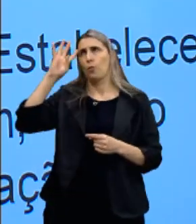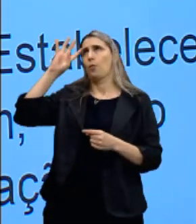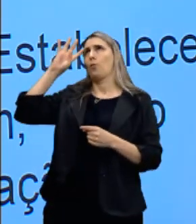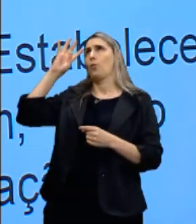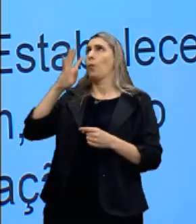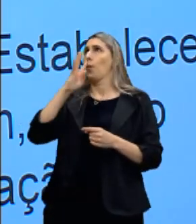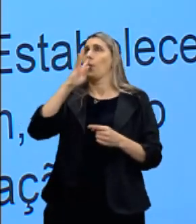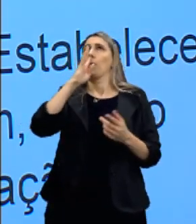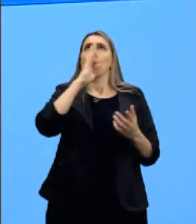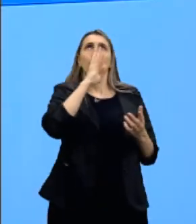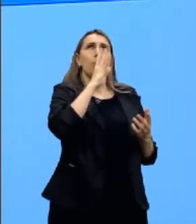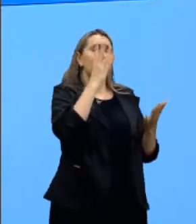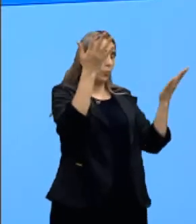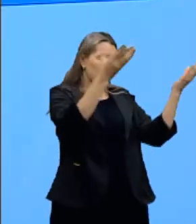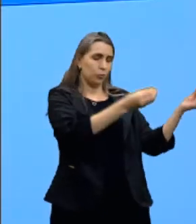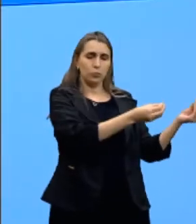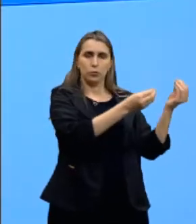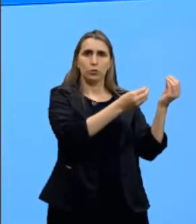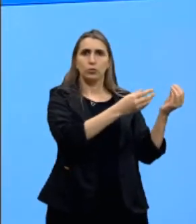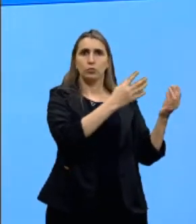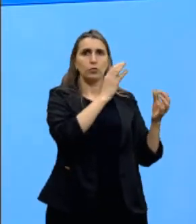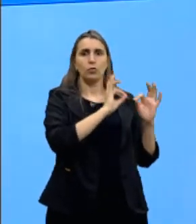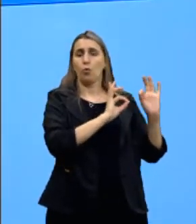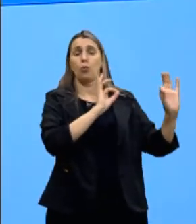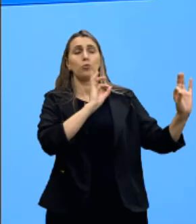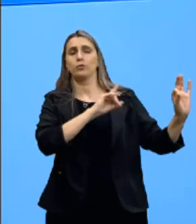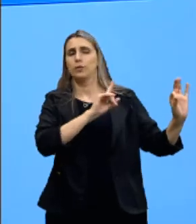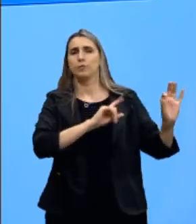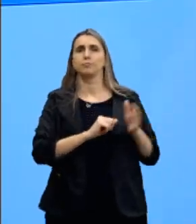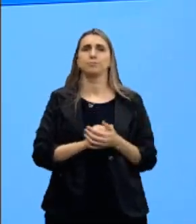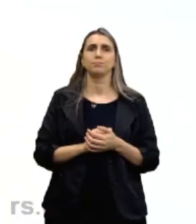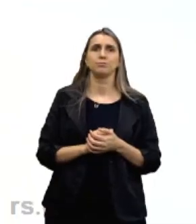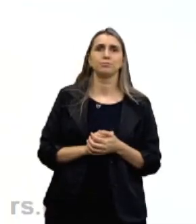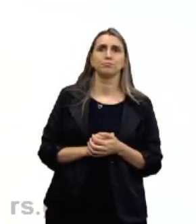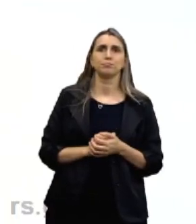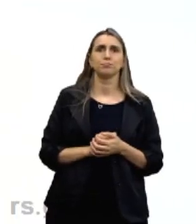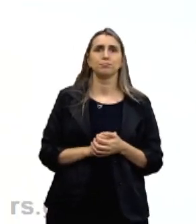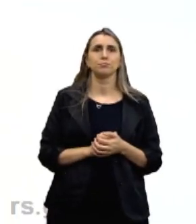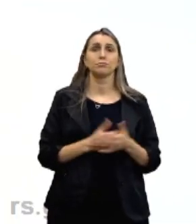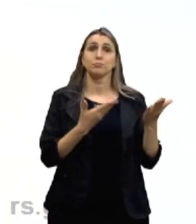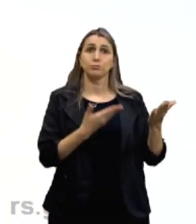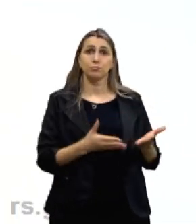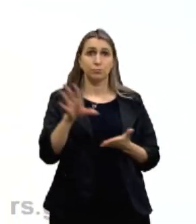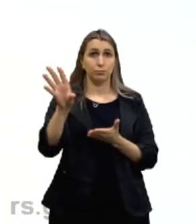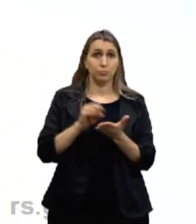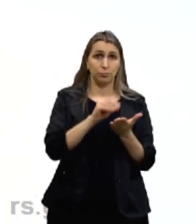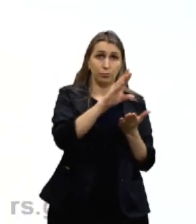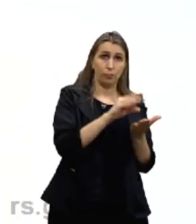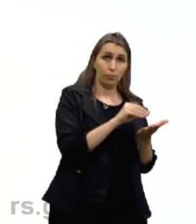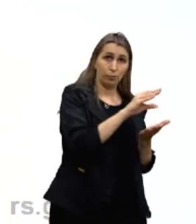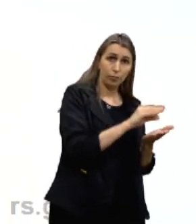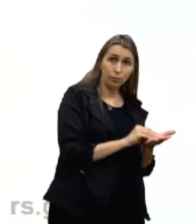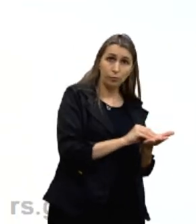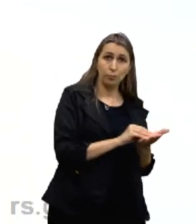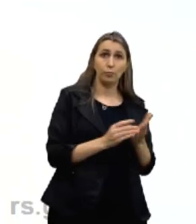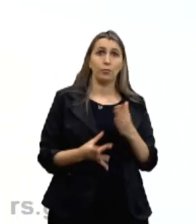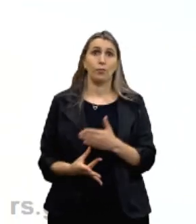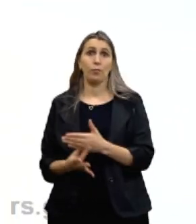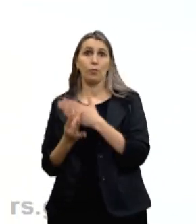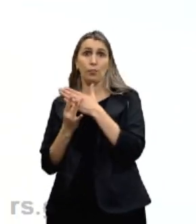que veio de longe e assim sucessivamente tá então se vocês quiserem anotar aí cara do